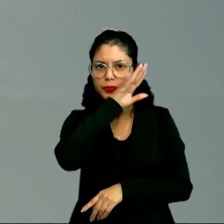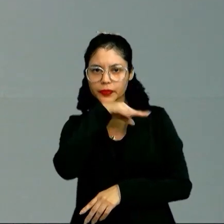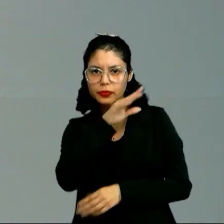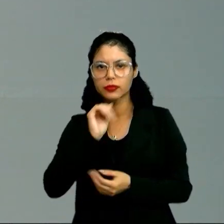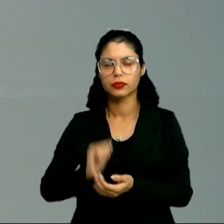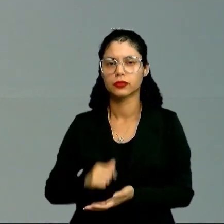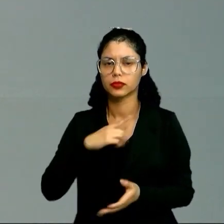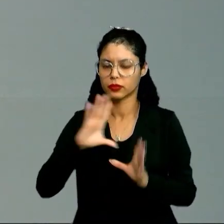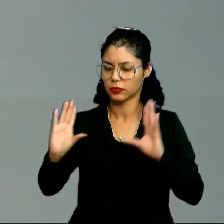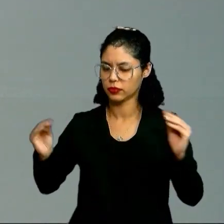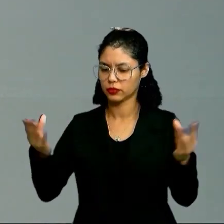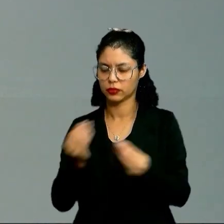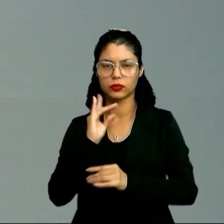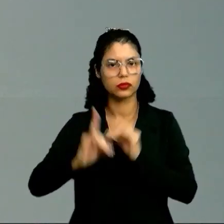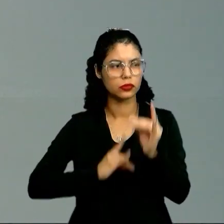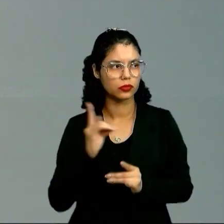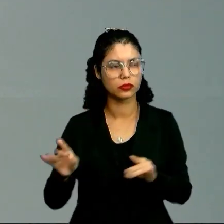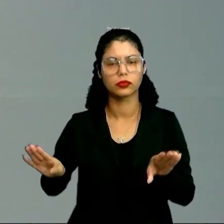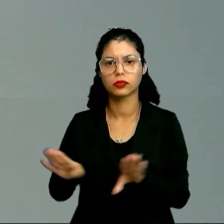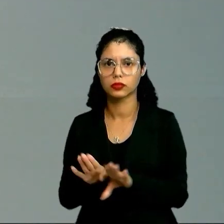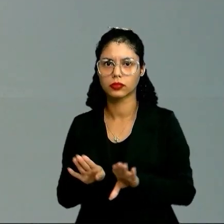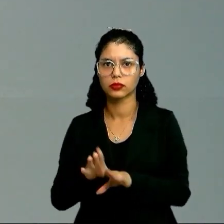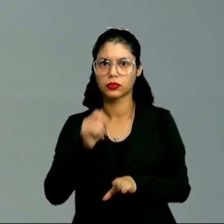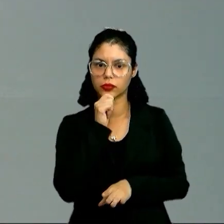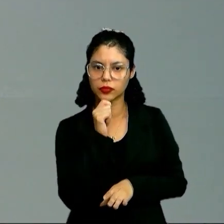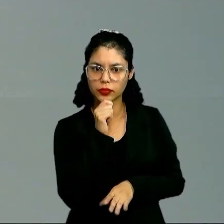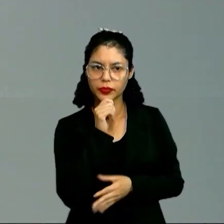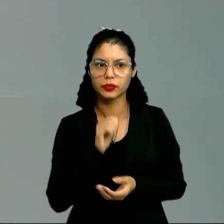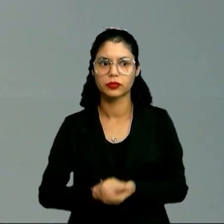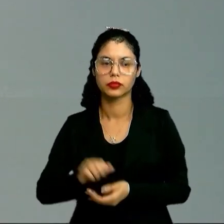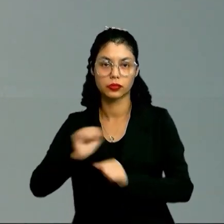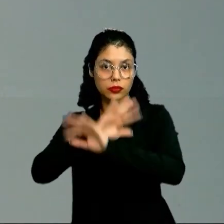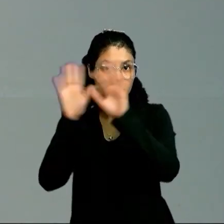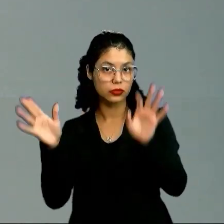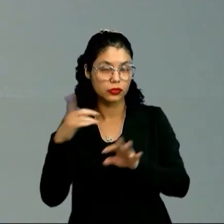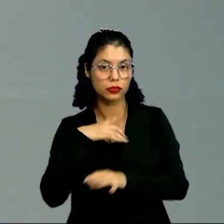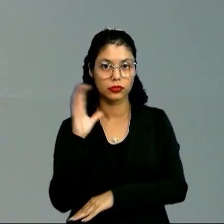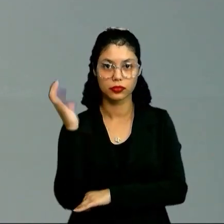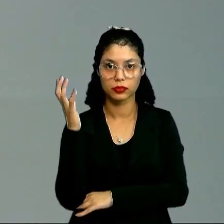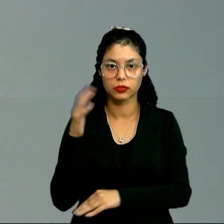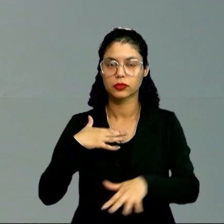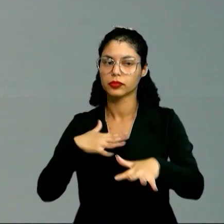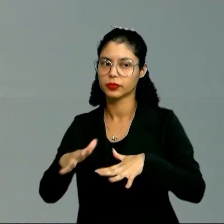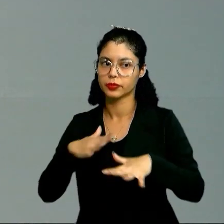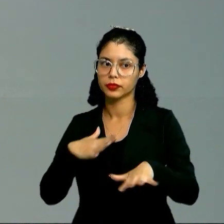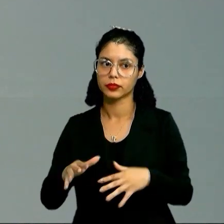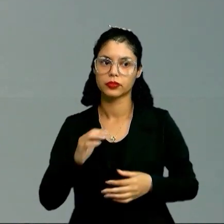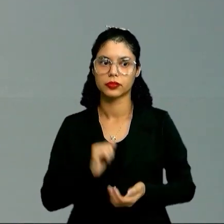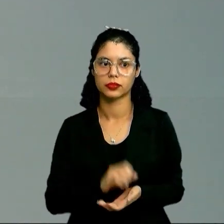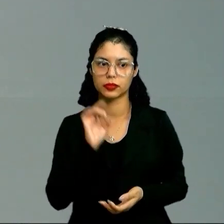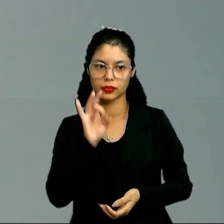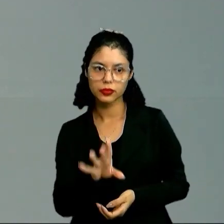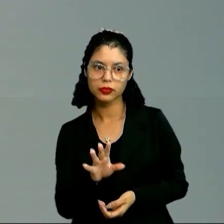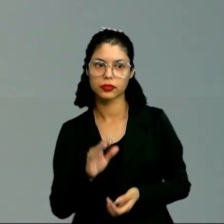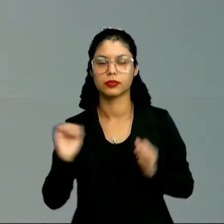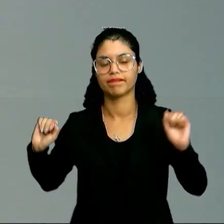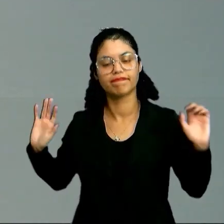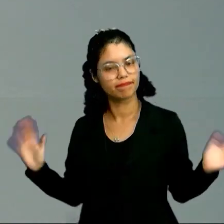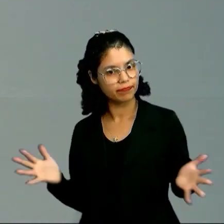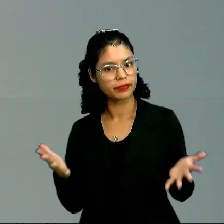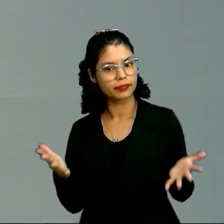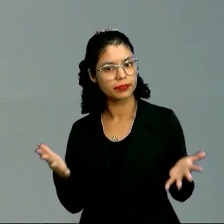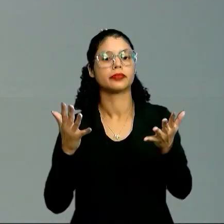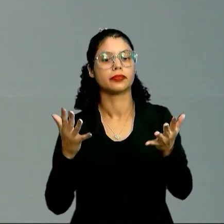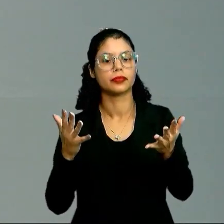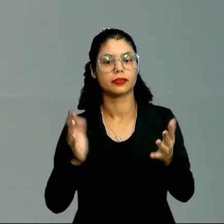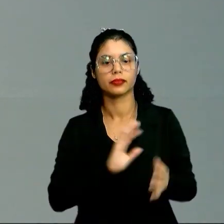animais. Tem substâncias, hormônios, E é claro que as plantas, ela têm os movimentos, só que ela é estimulada